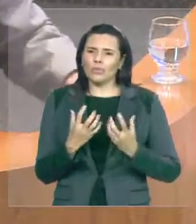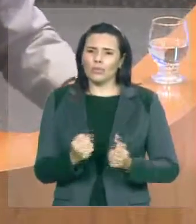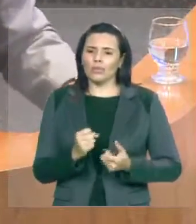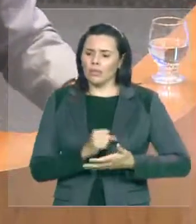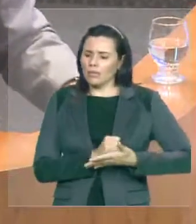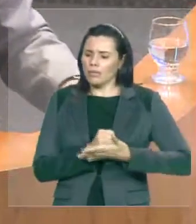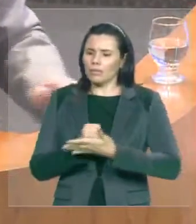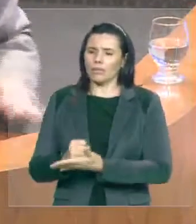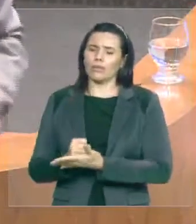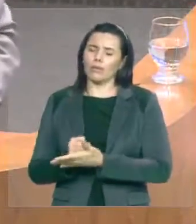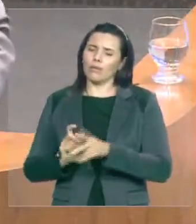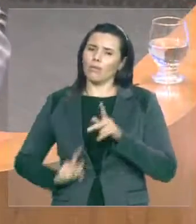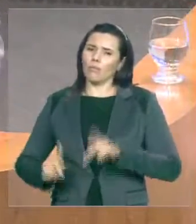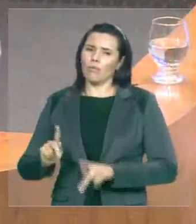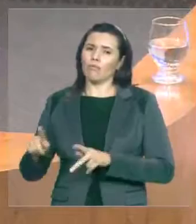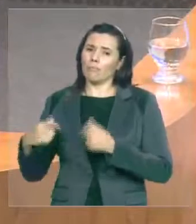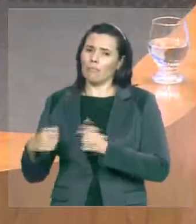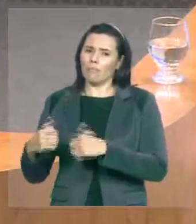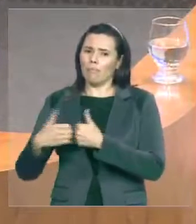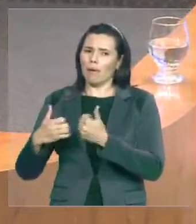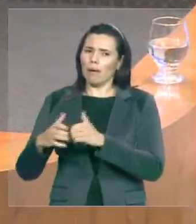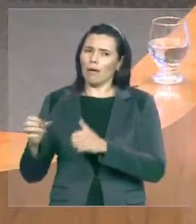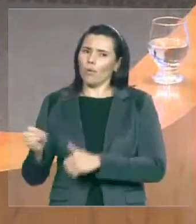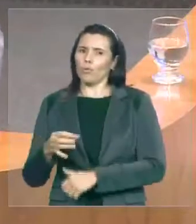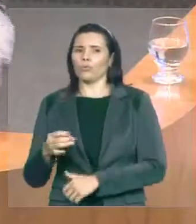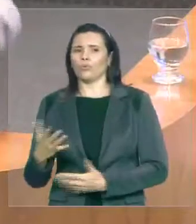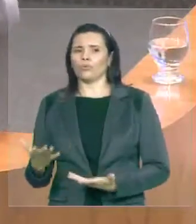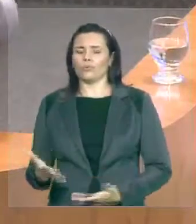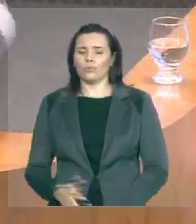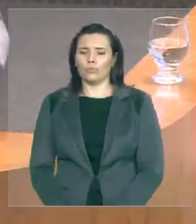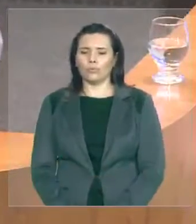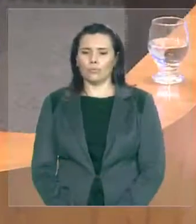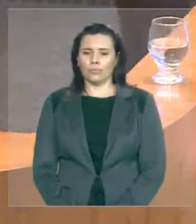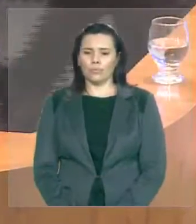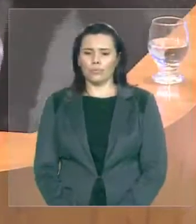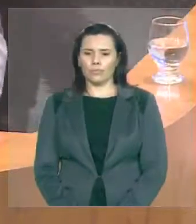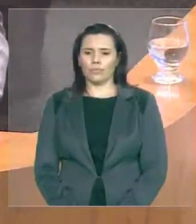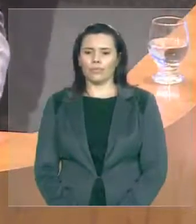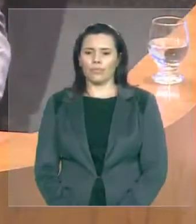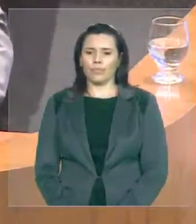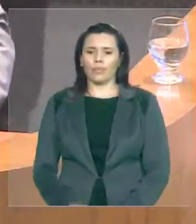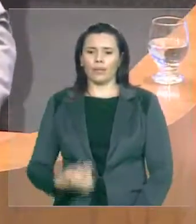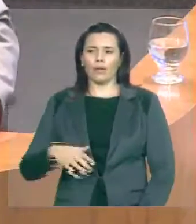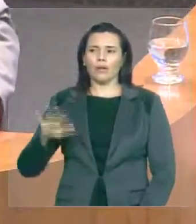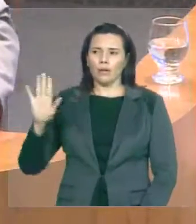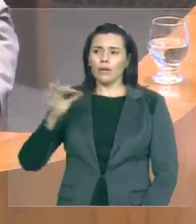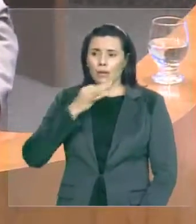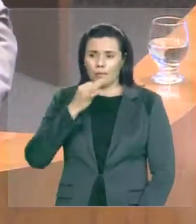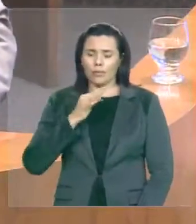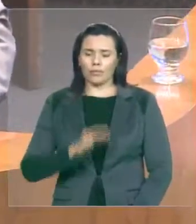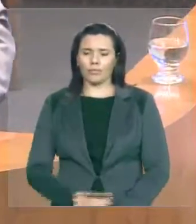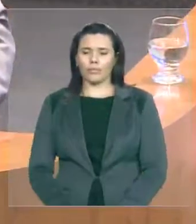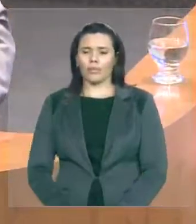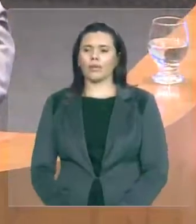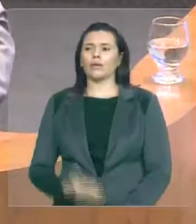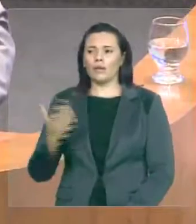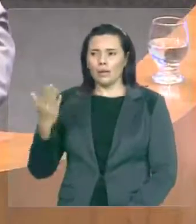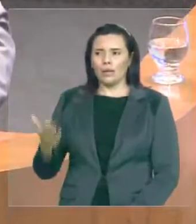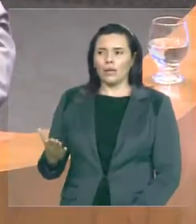parte ao nobre deputado professor Marco Aurélio. Em seguida, concedo a parte ao nobre deputado Levi